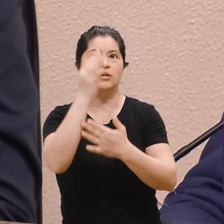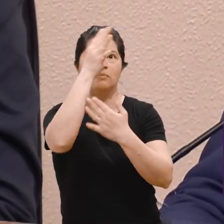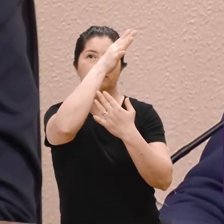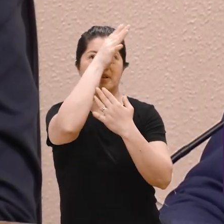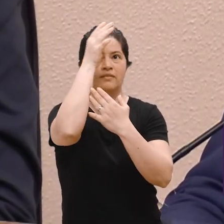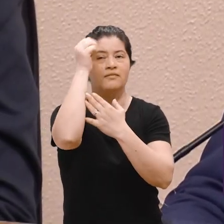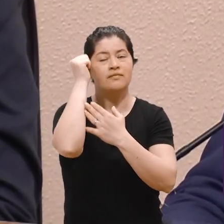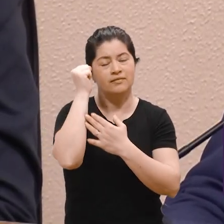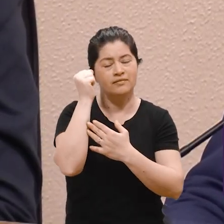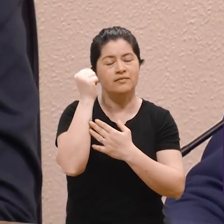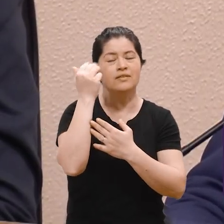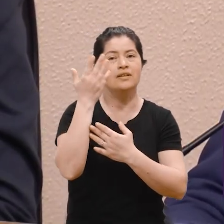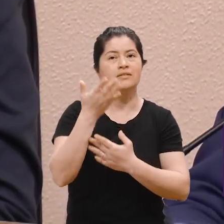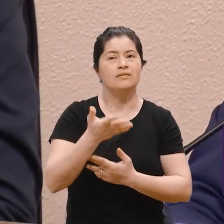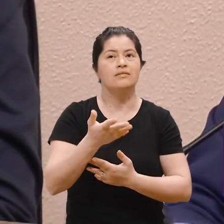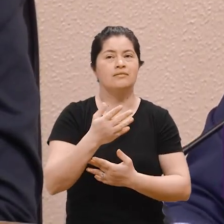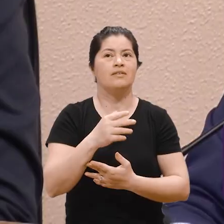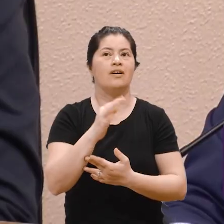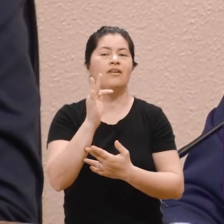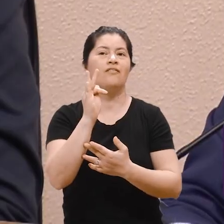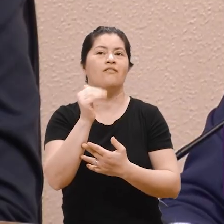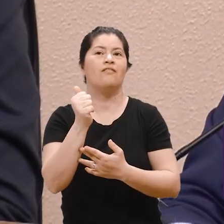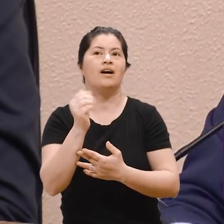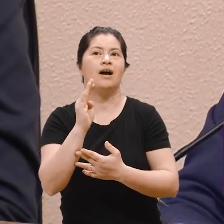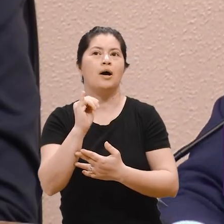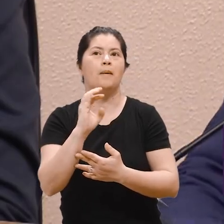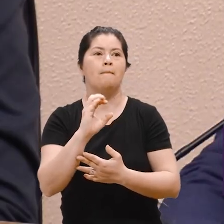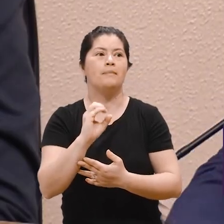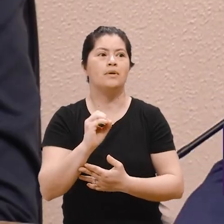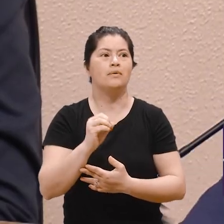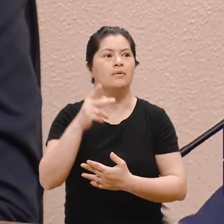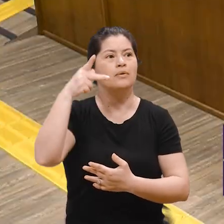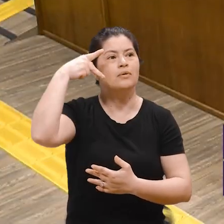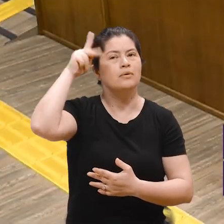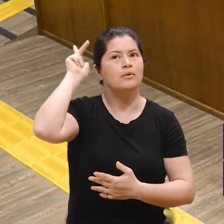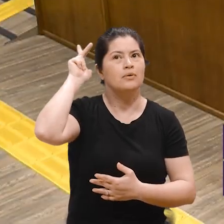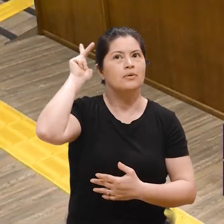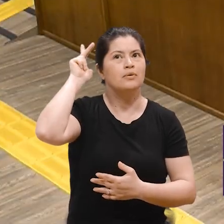e ex-presidente dessa casa, Flávio Guido Cassina, da tribuna.